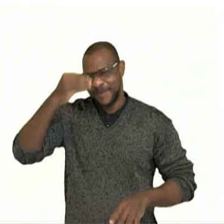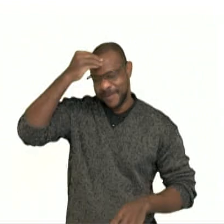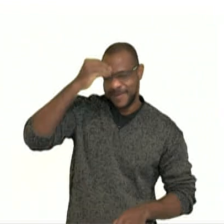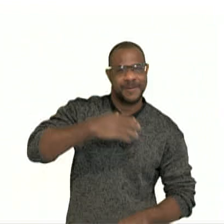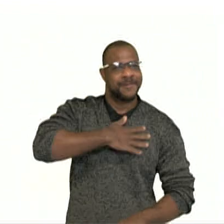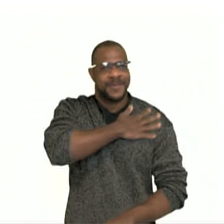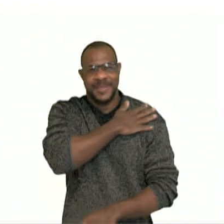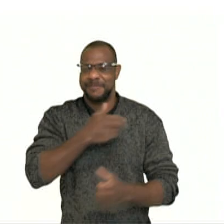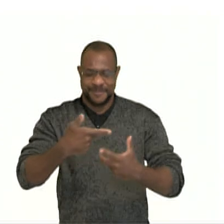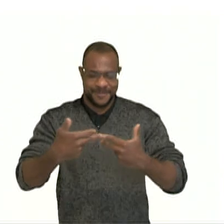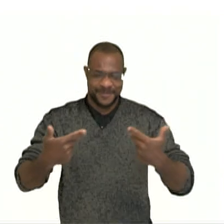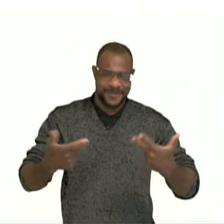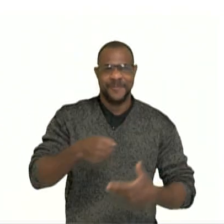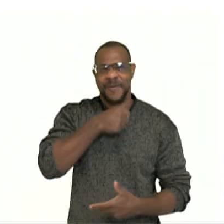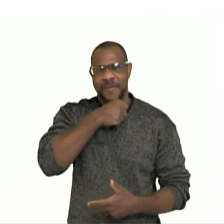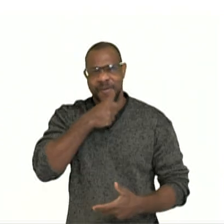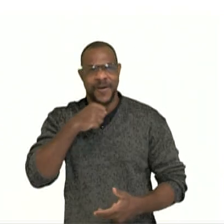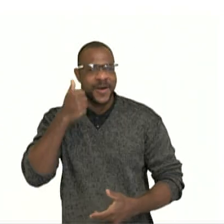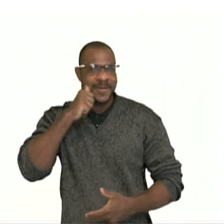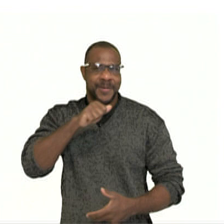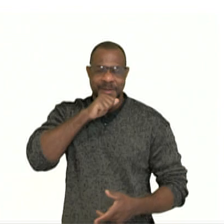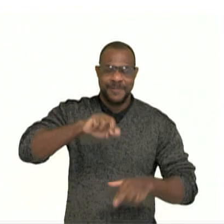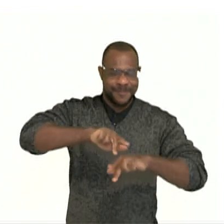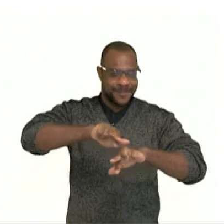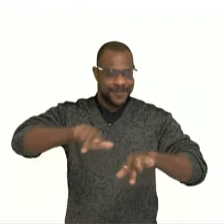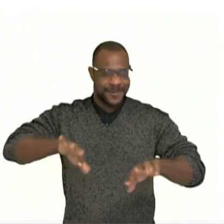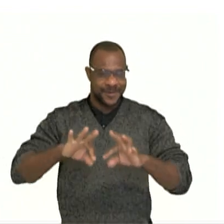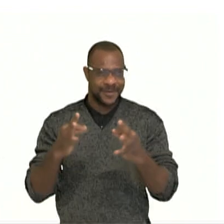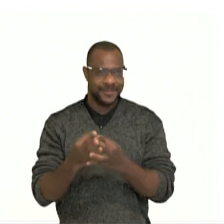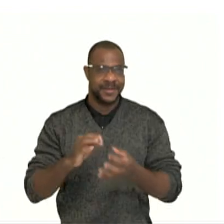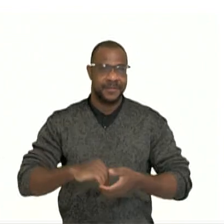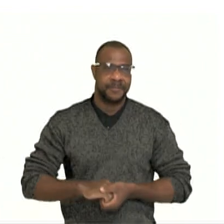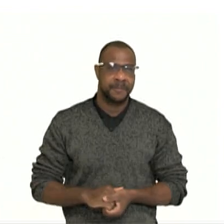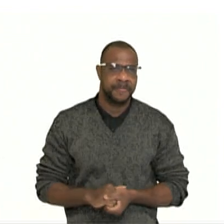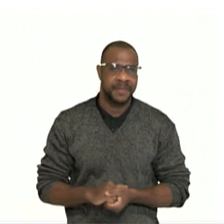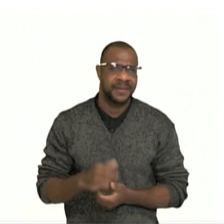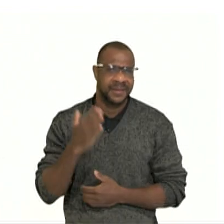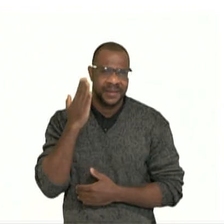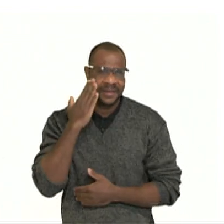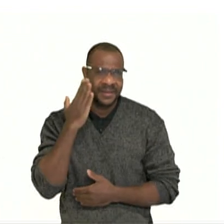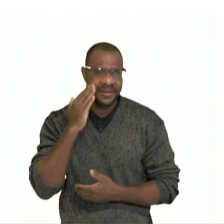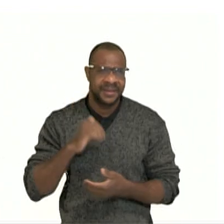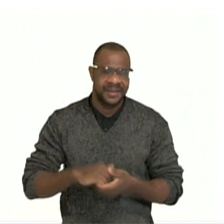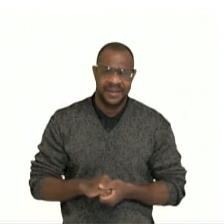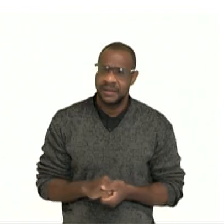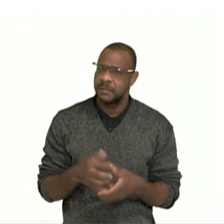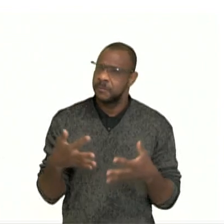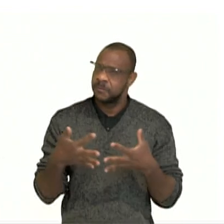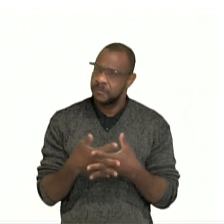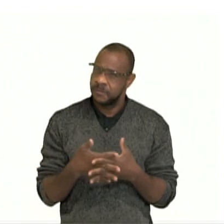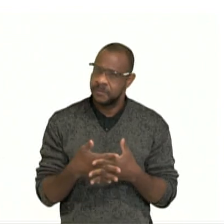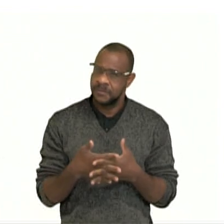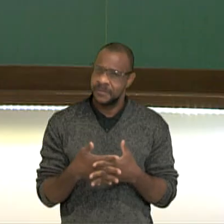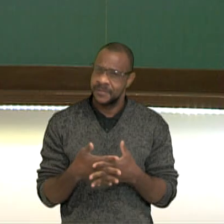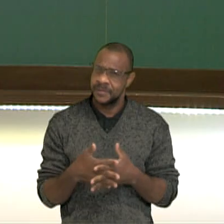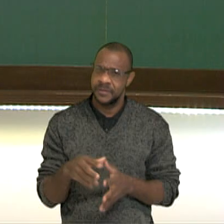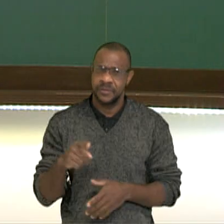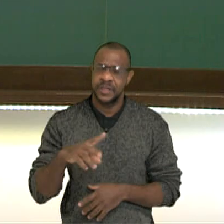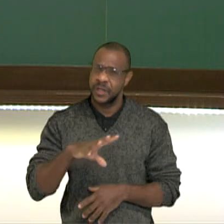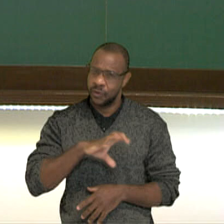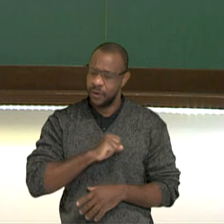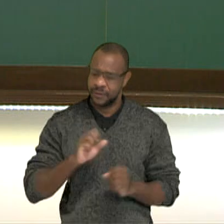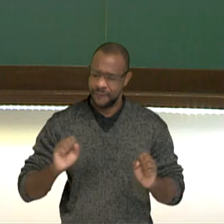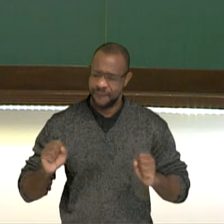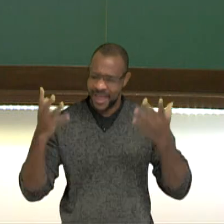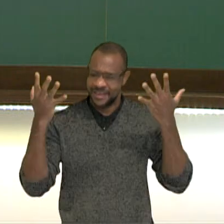Carol's father. Do you like wedding parties? A gente sabe que está um pouco complicado, mas vocês gostam de festa,